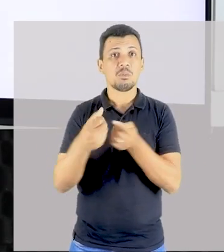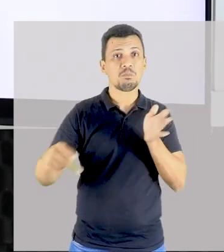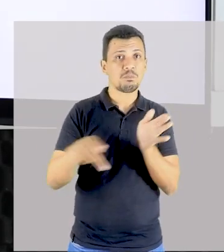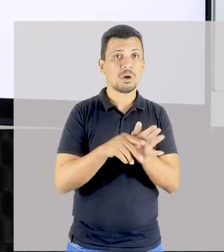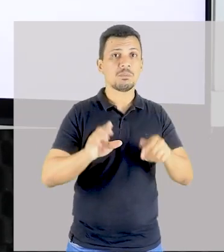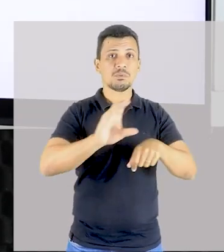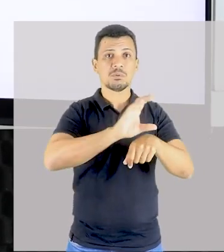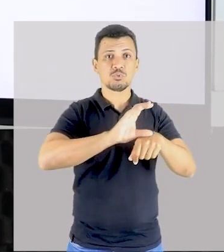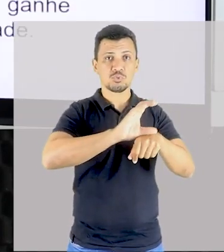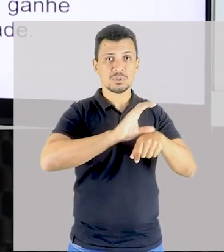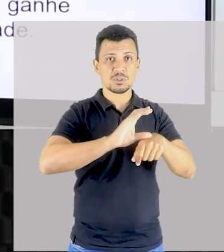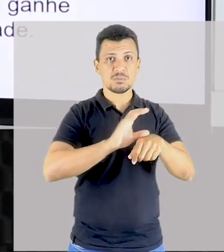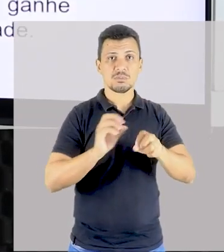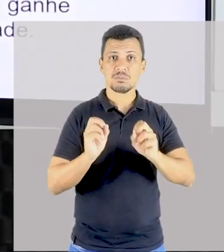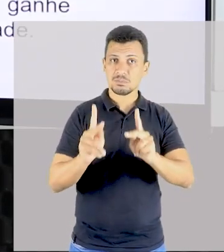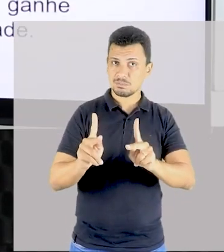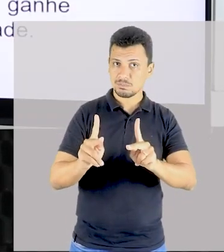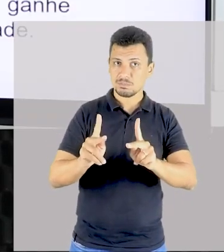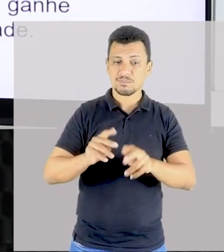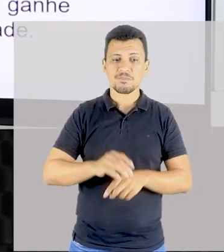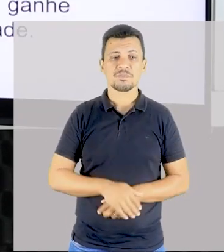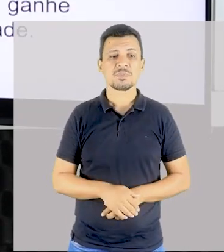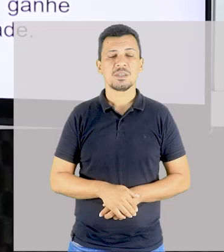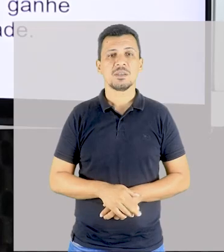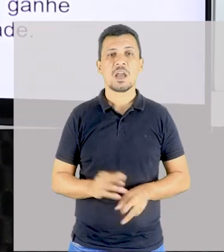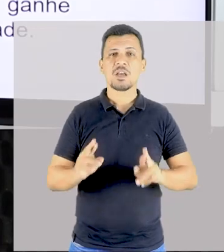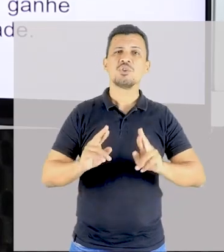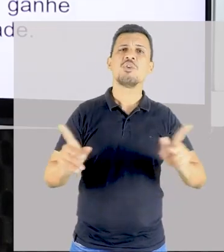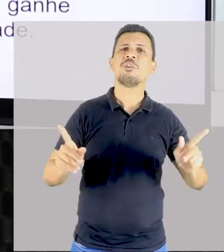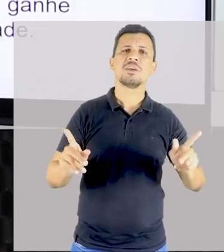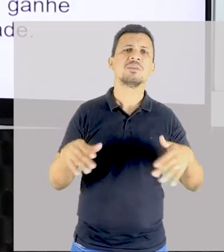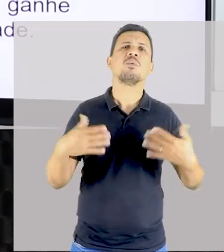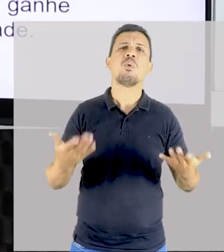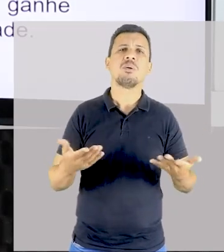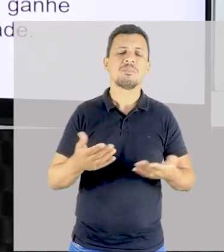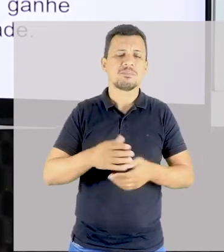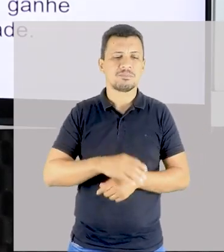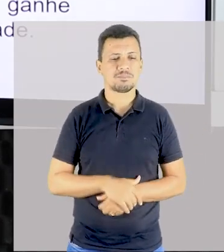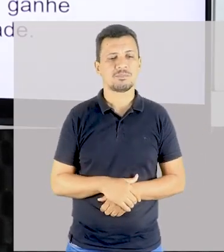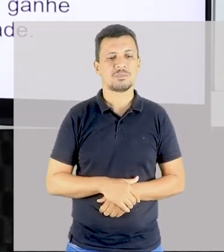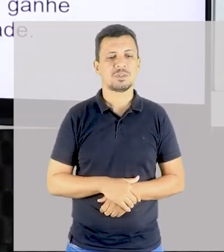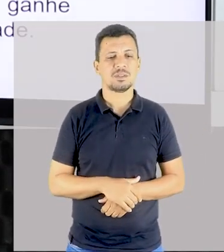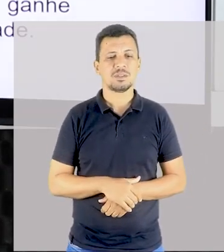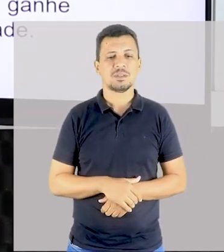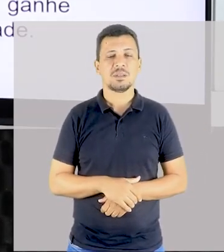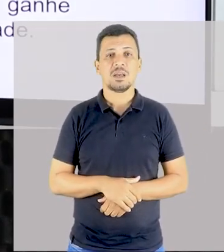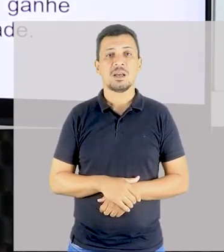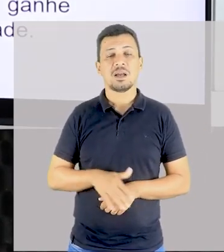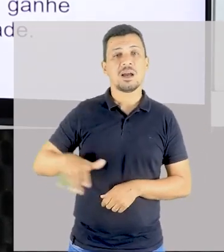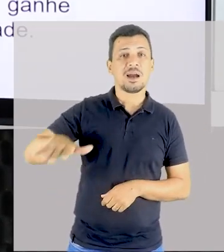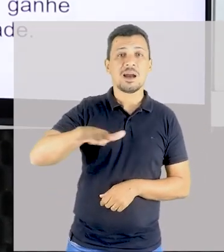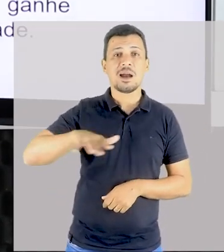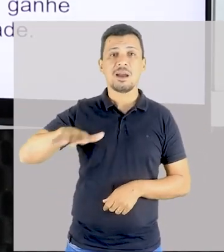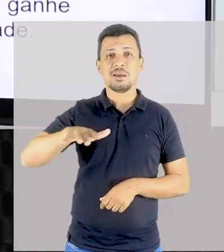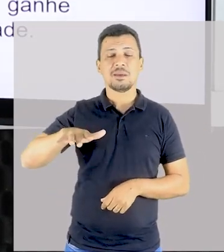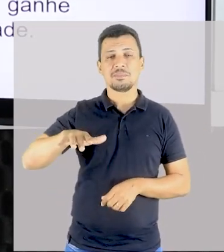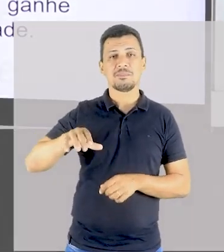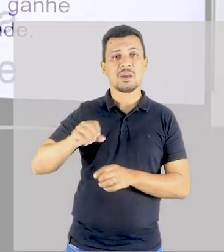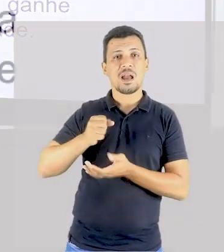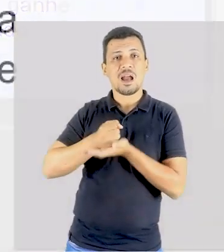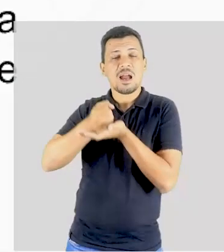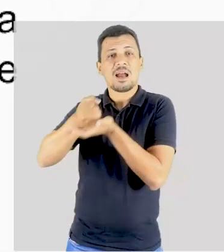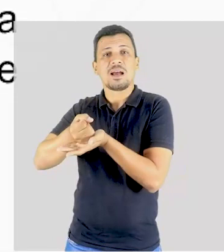constitucional Ok diferenças básicas vamos lá enquanto a área de assistência social